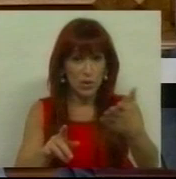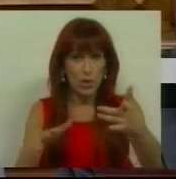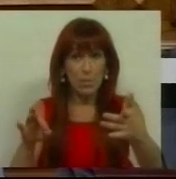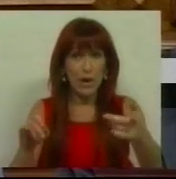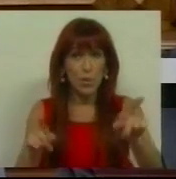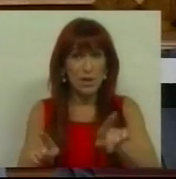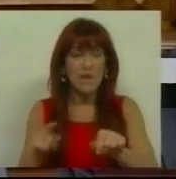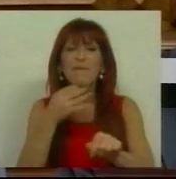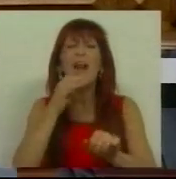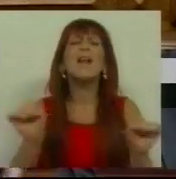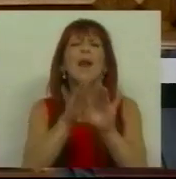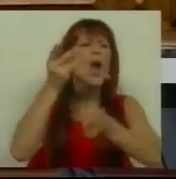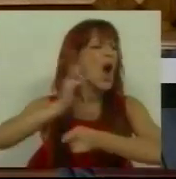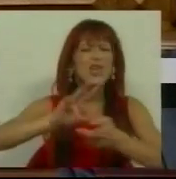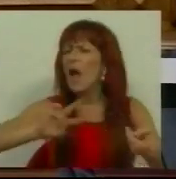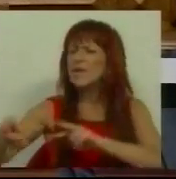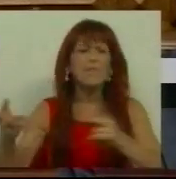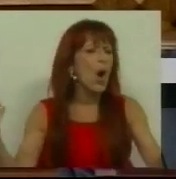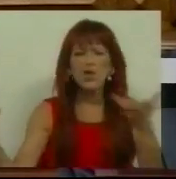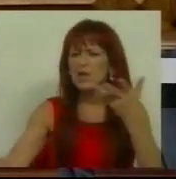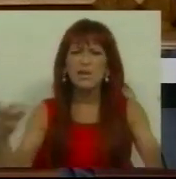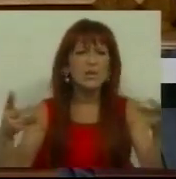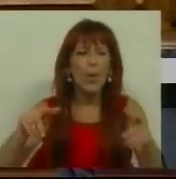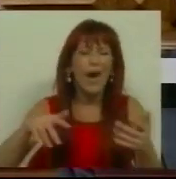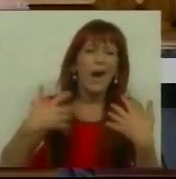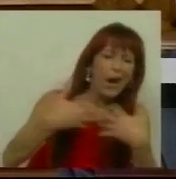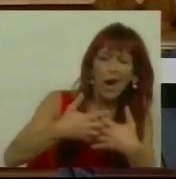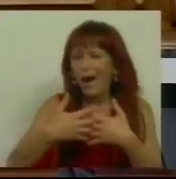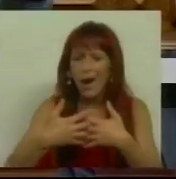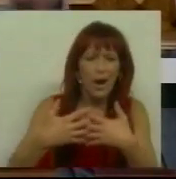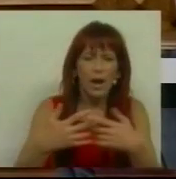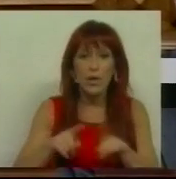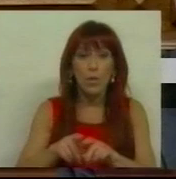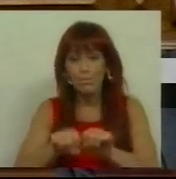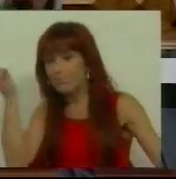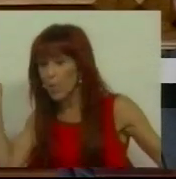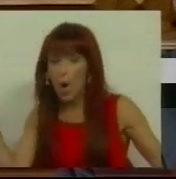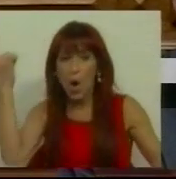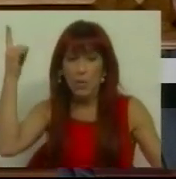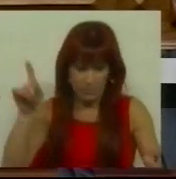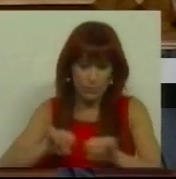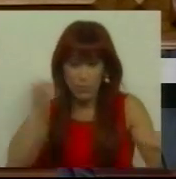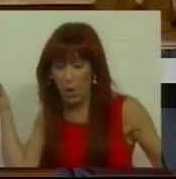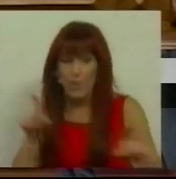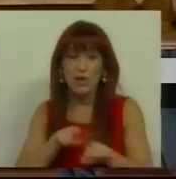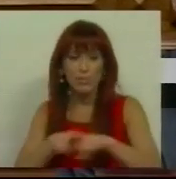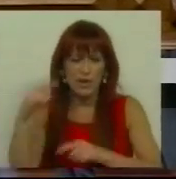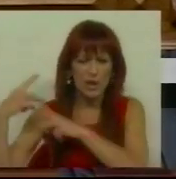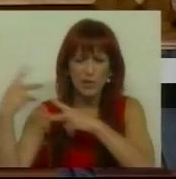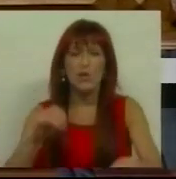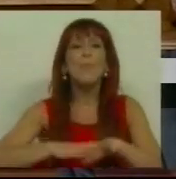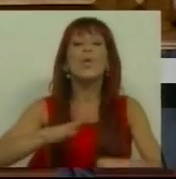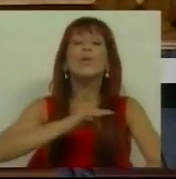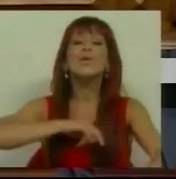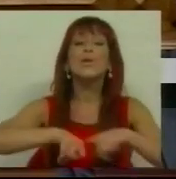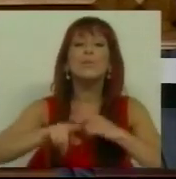Deputada. Fale claramente qual é a final alternativa. Não há nem. Só há alternativa rompendo com as políticas de austeridade. E é por